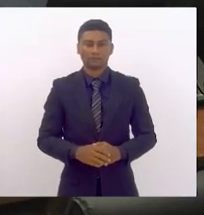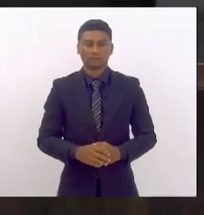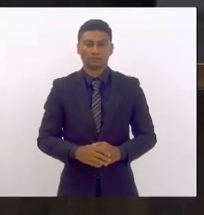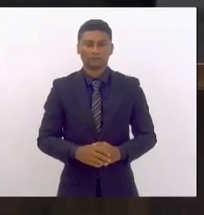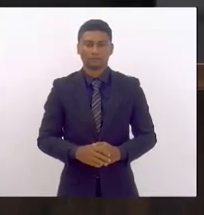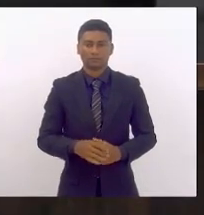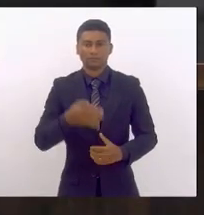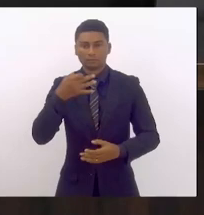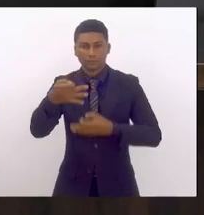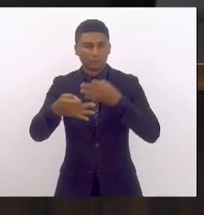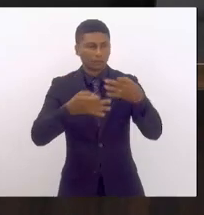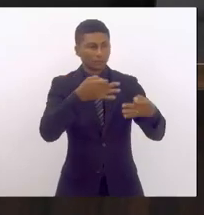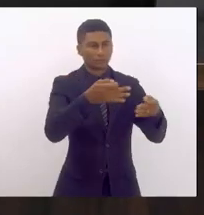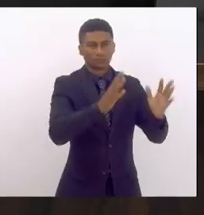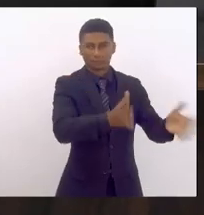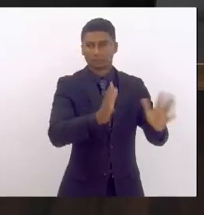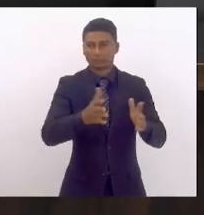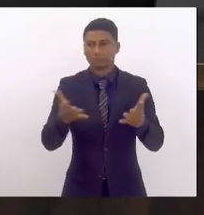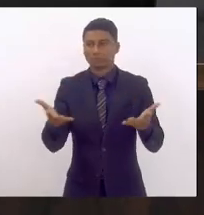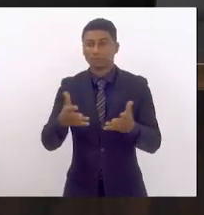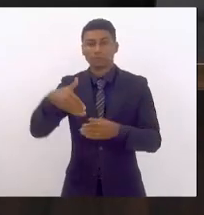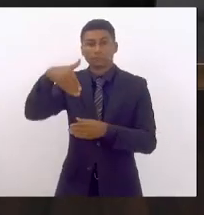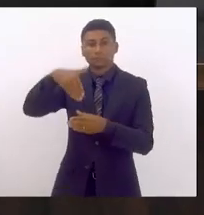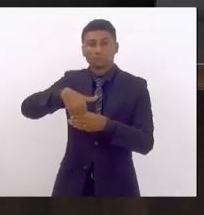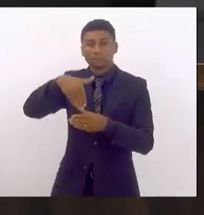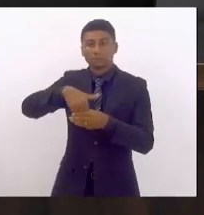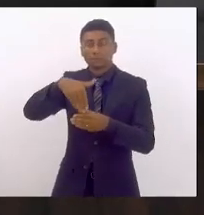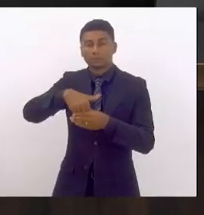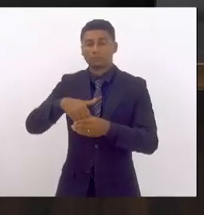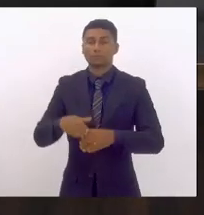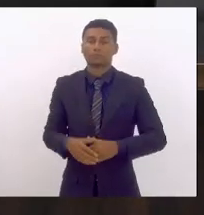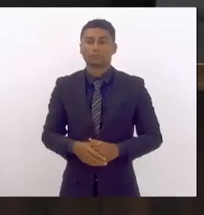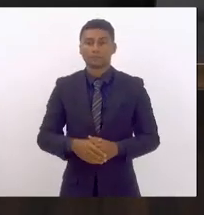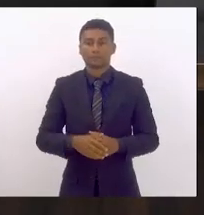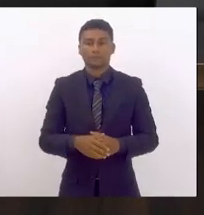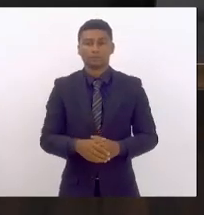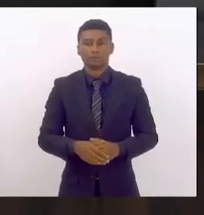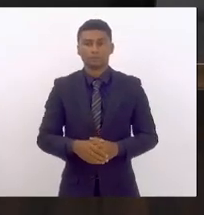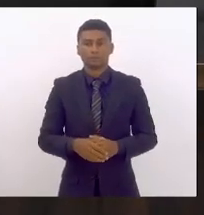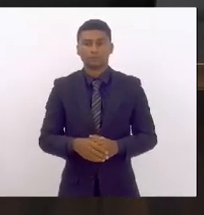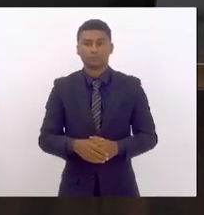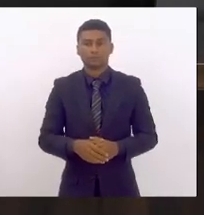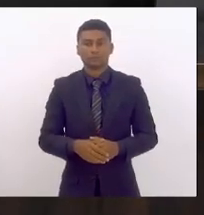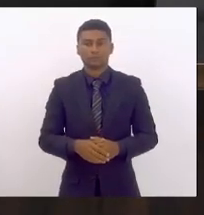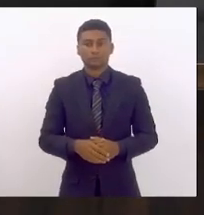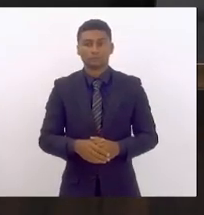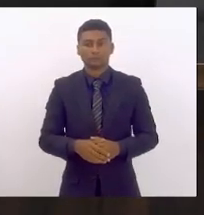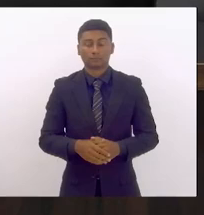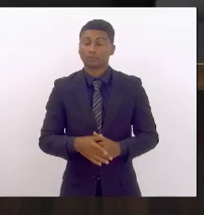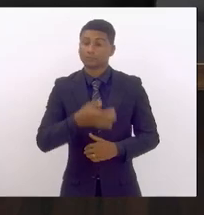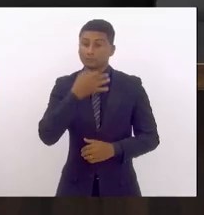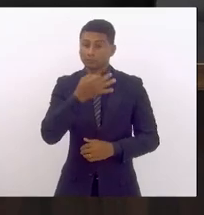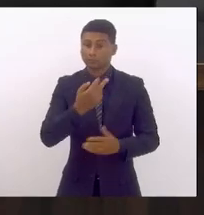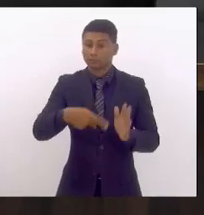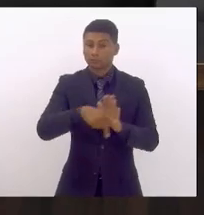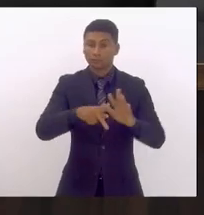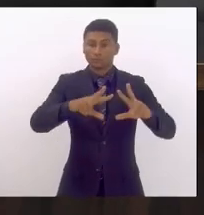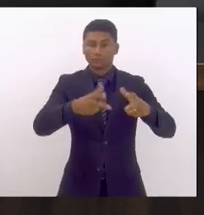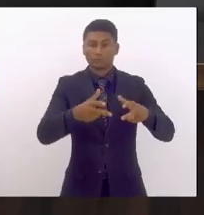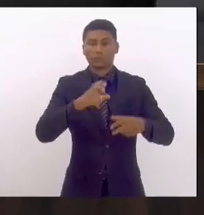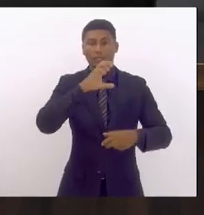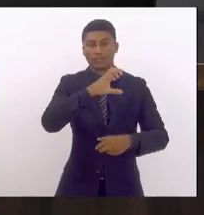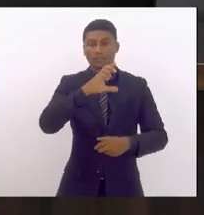os pareceres emitidos em votação em votação parecer da comissão de condição de